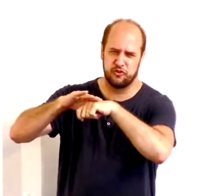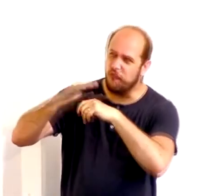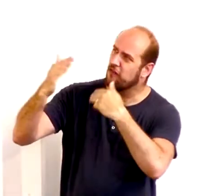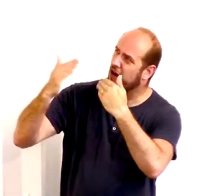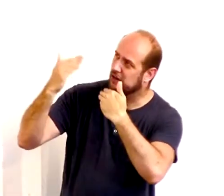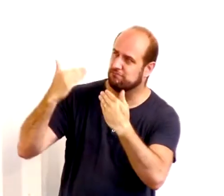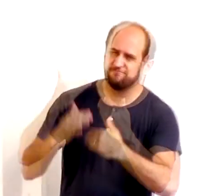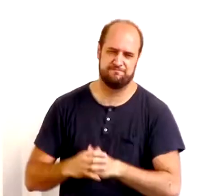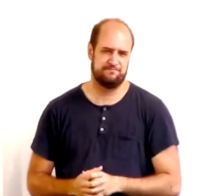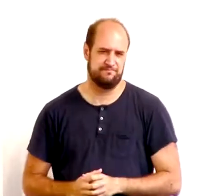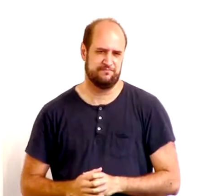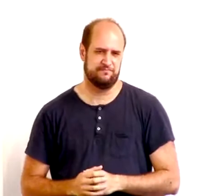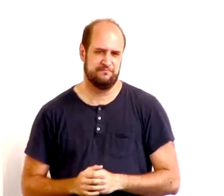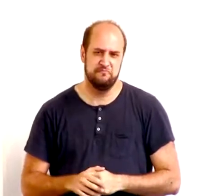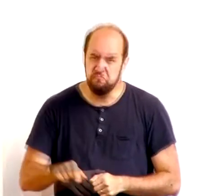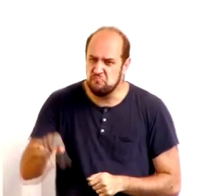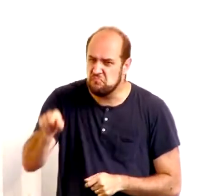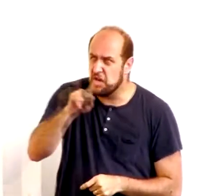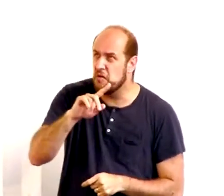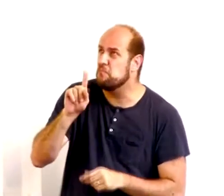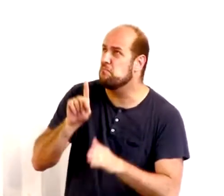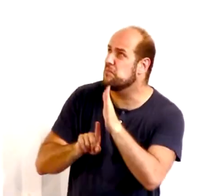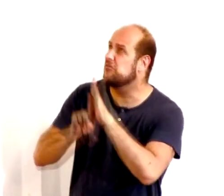Pergunte a Deus: Senhor, que fé é a minha?